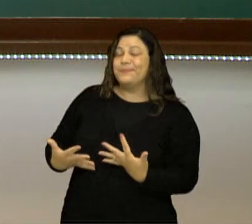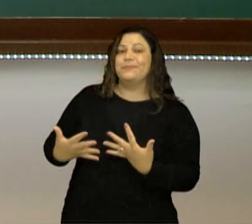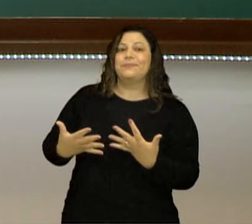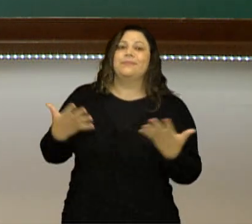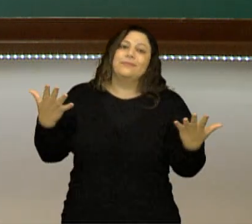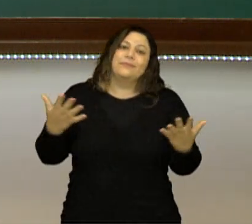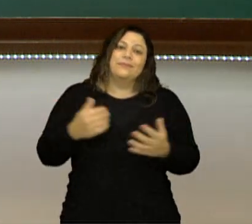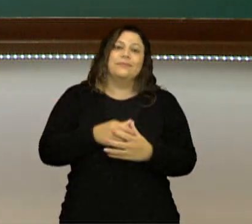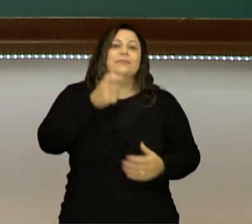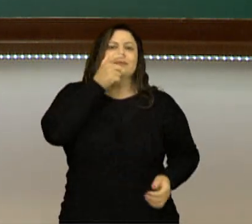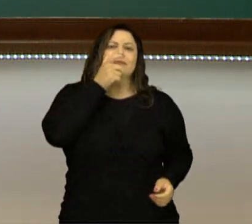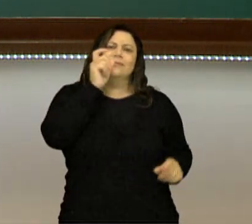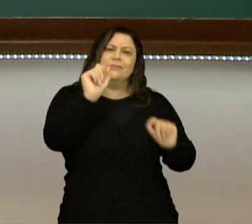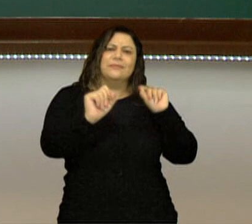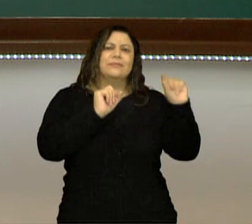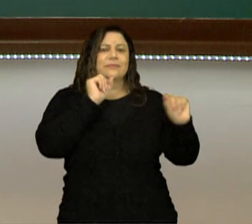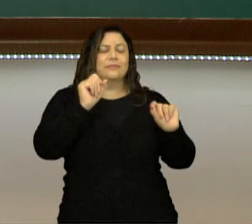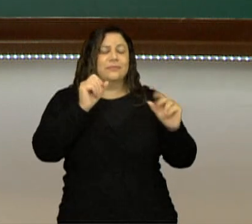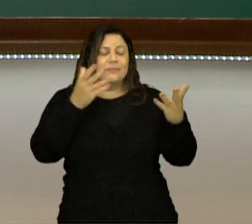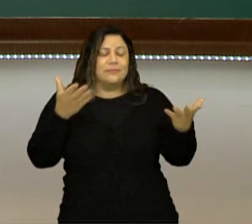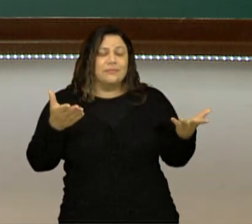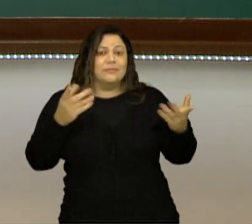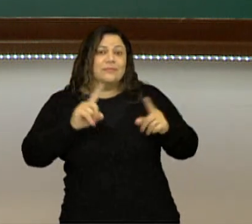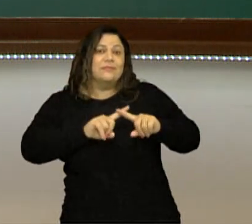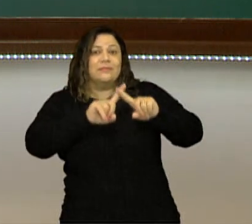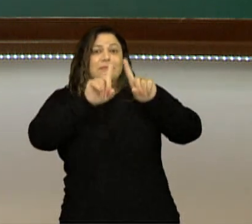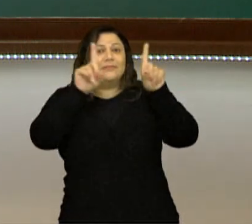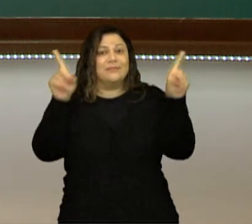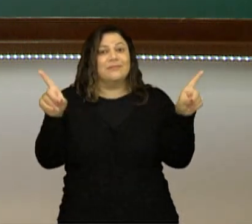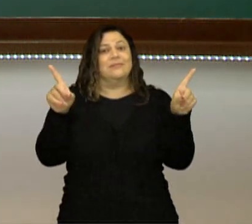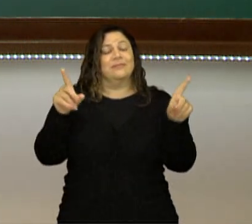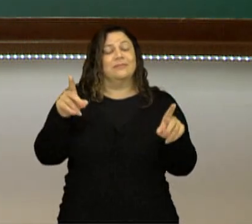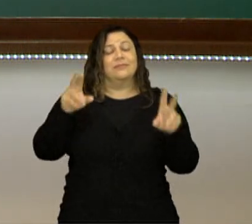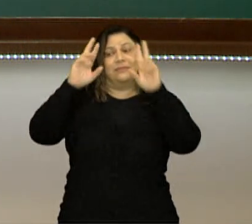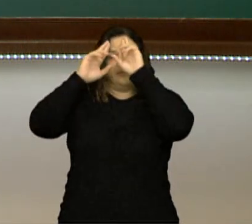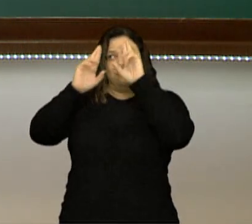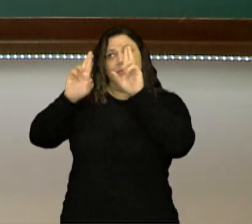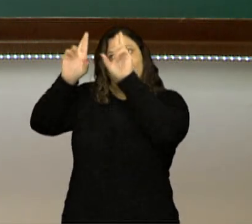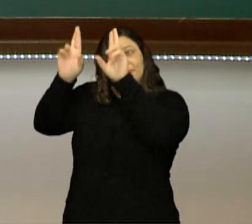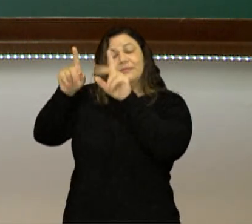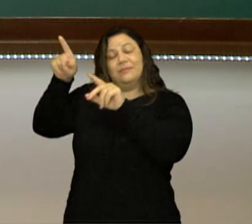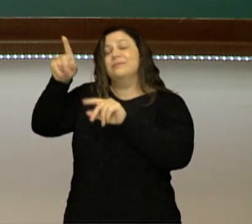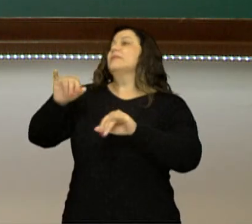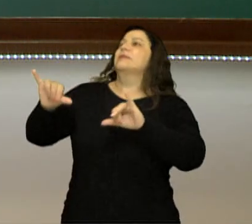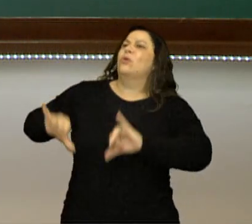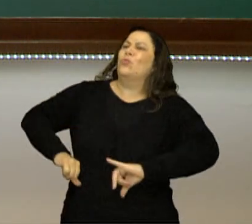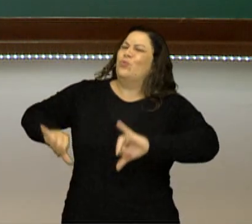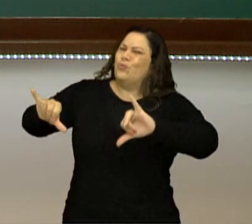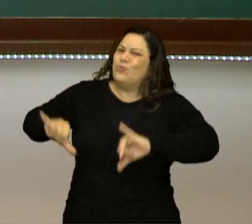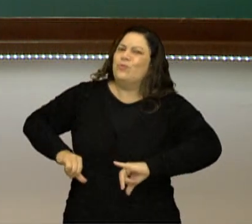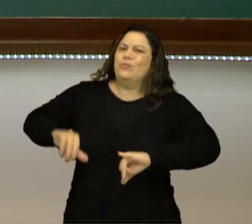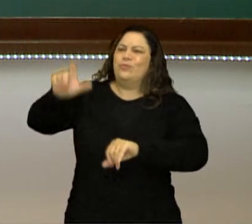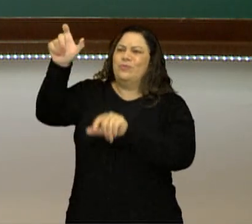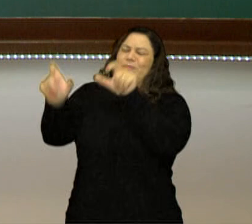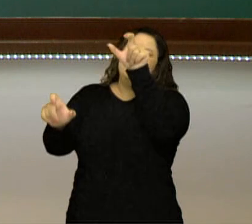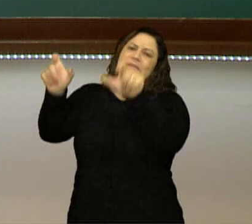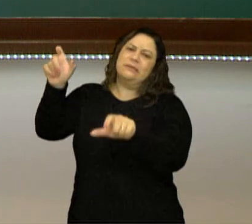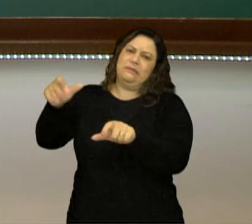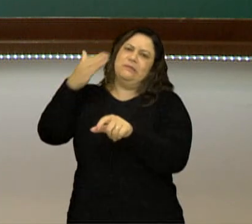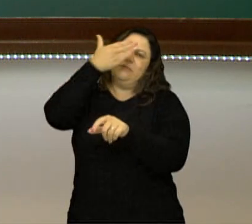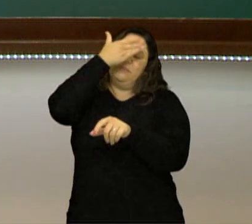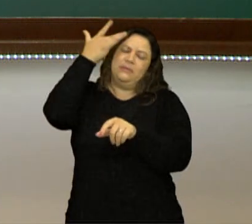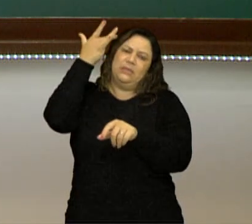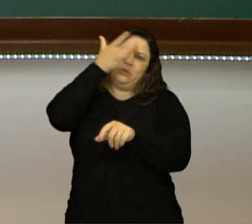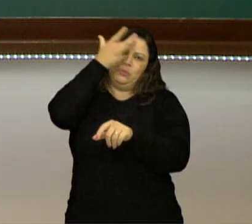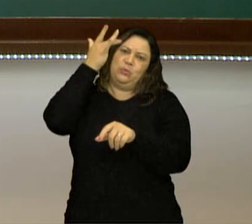né, se interessando, gostando do tema, porém, claro, vamos respeitar ali o sofrimento que isso causa, mas a gente precisa entender,